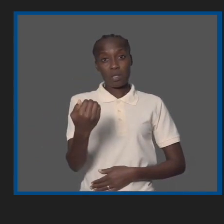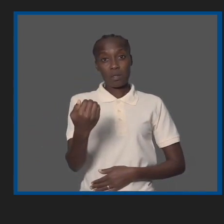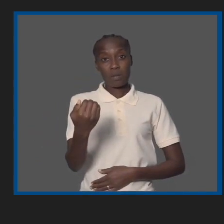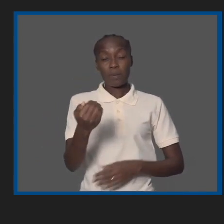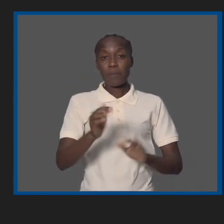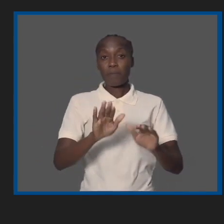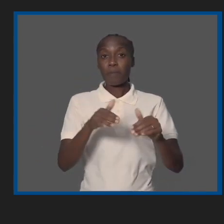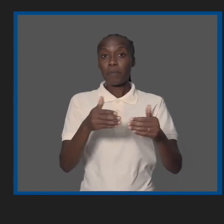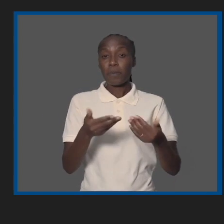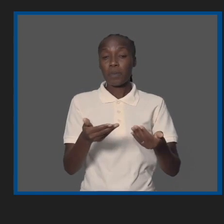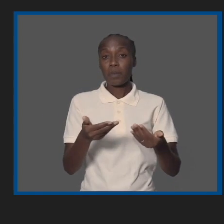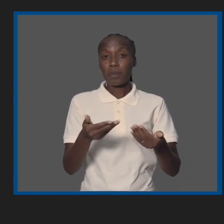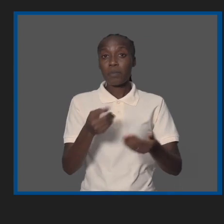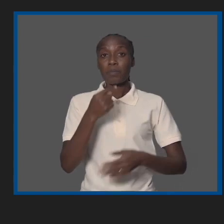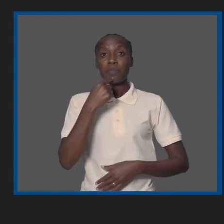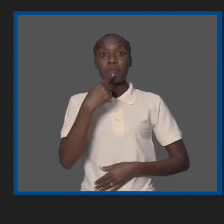Um pouco mais alto.